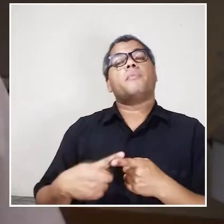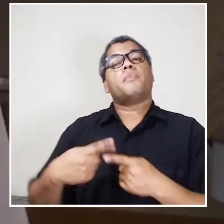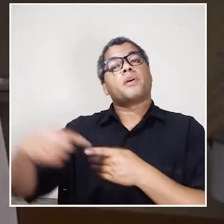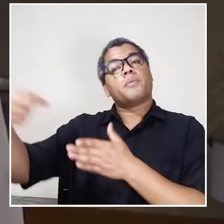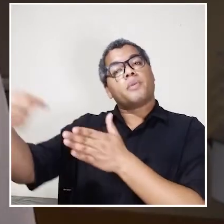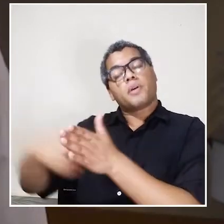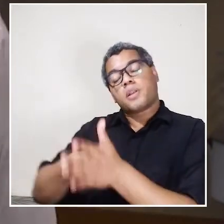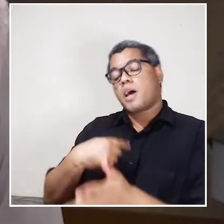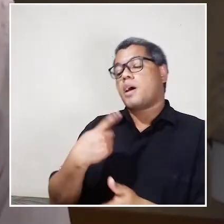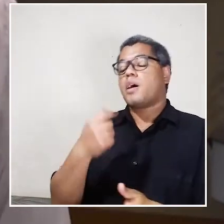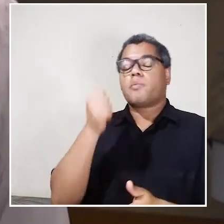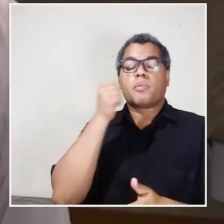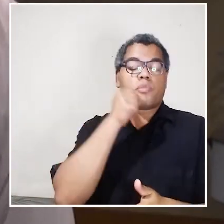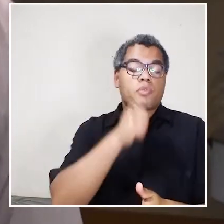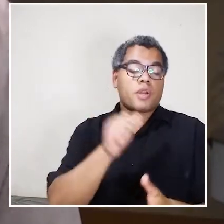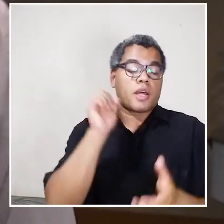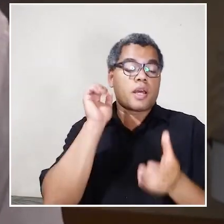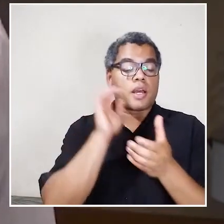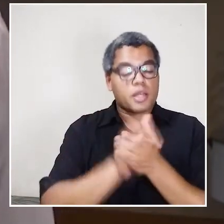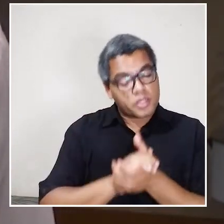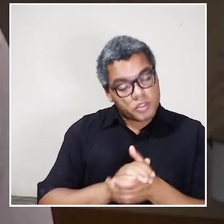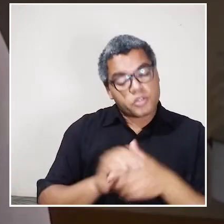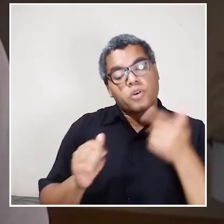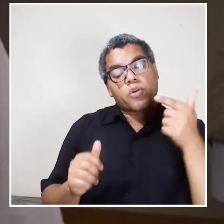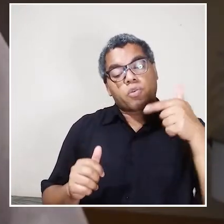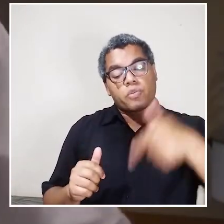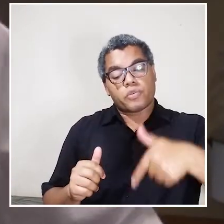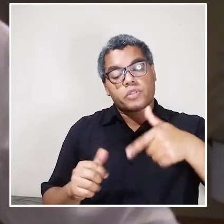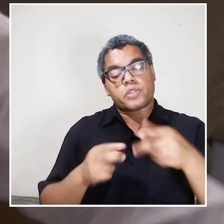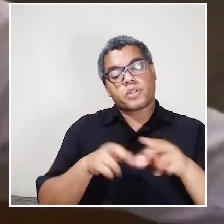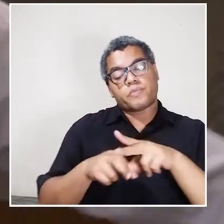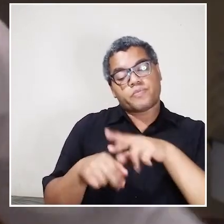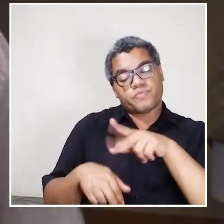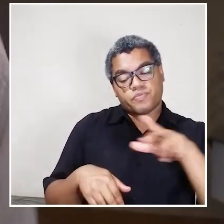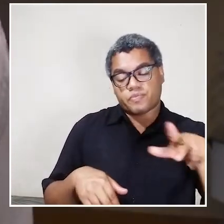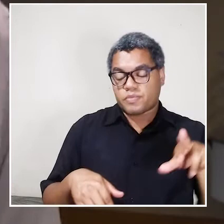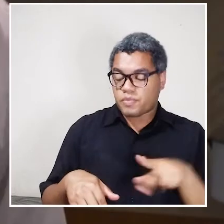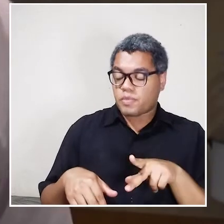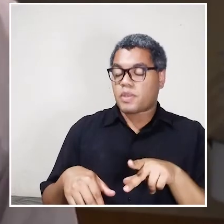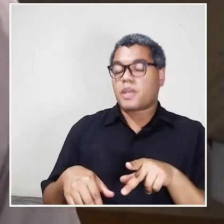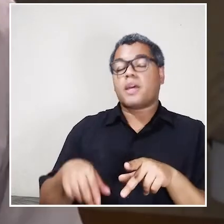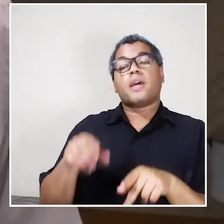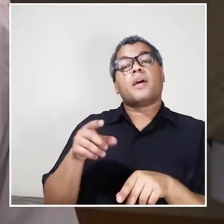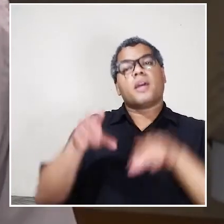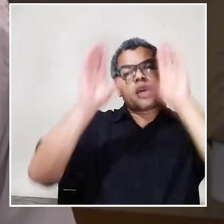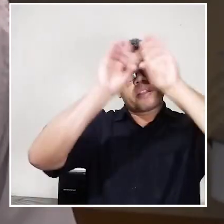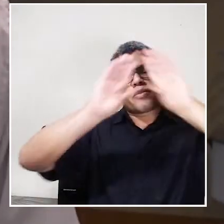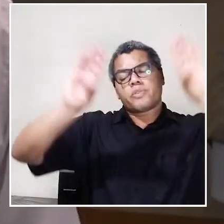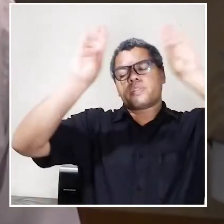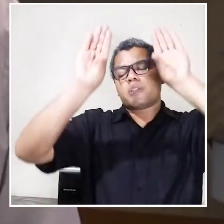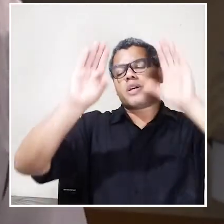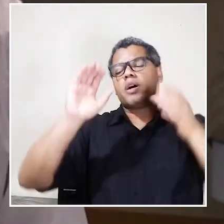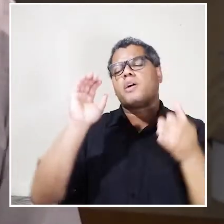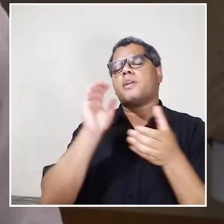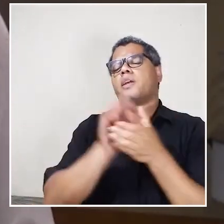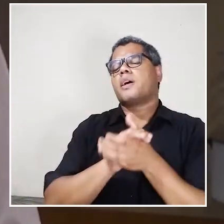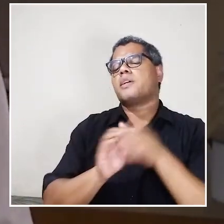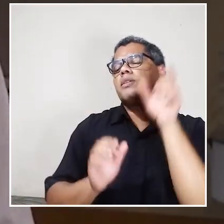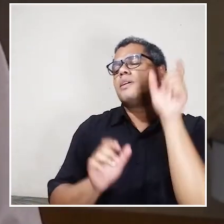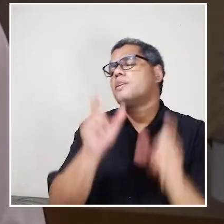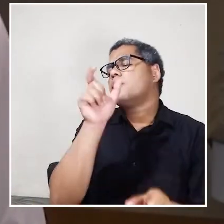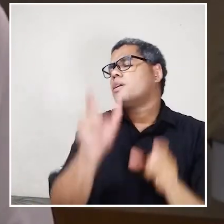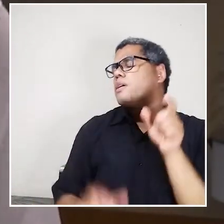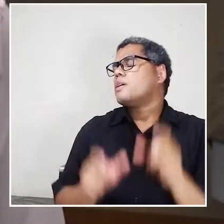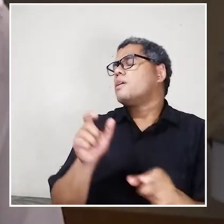vários irmãos, né? E como é que na eternidade ela vai ser casada com quem? Aí o Senhor, eu fico até imaginando ele